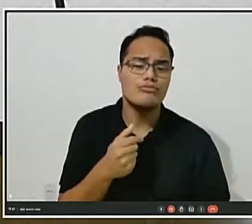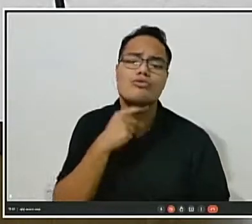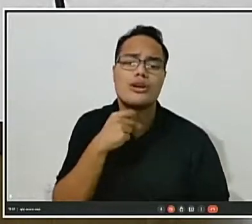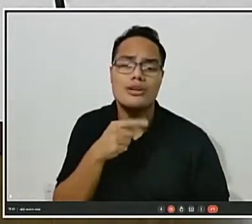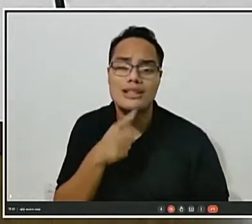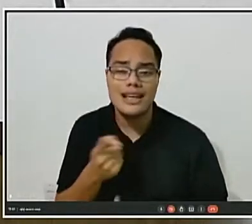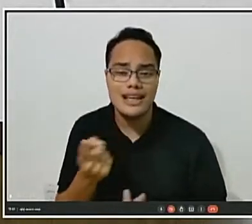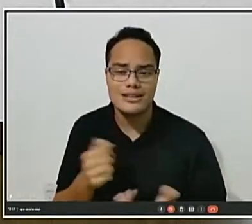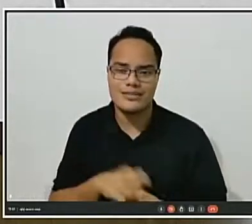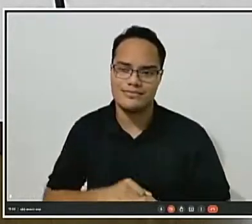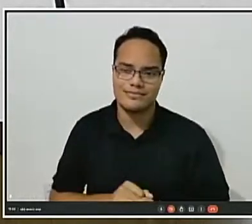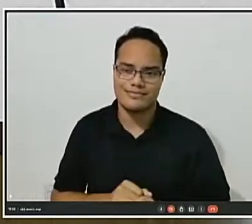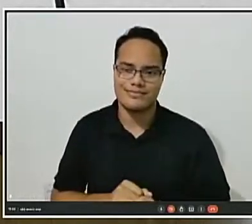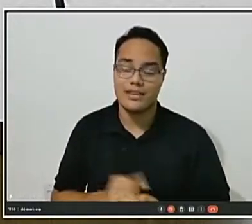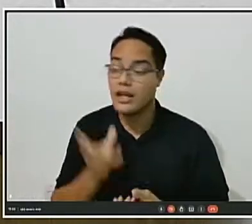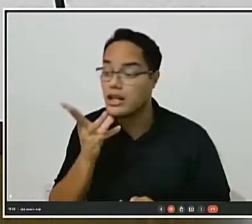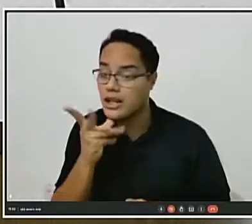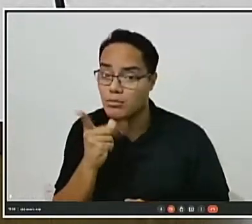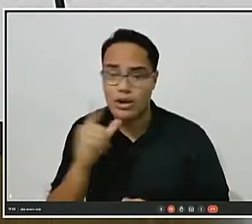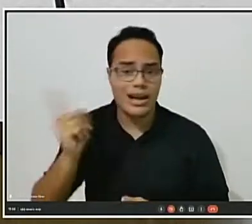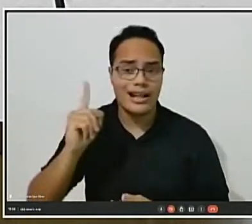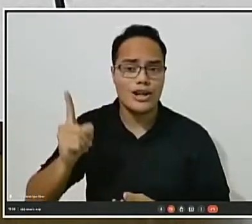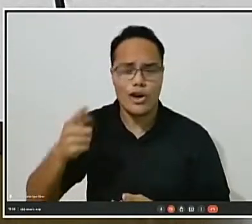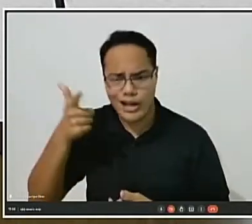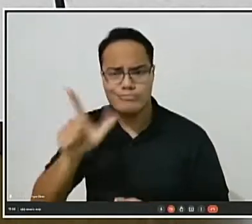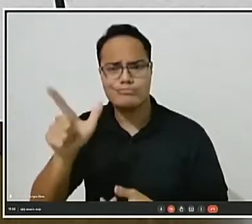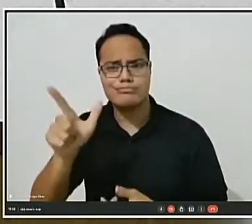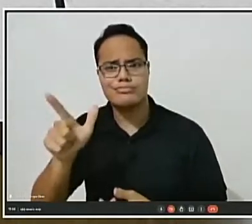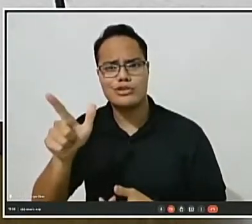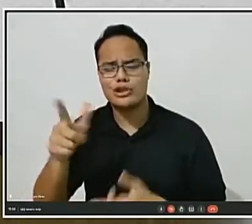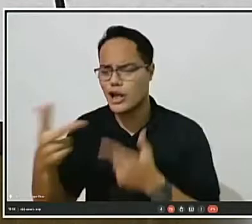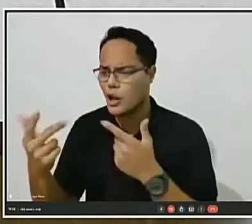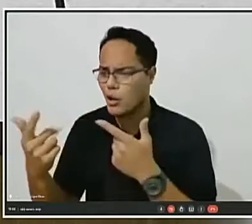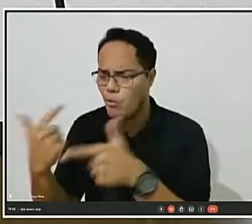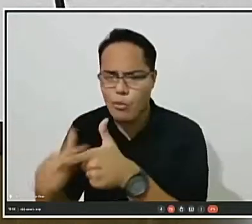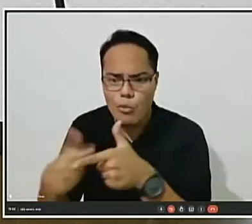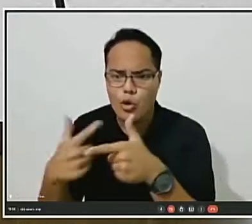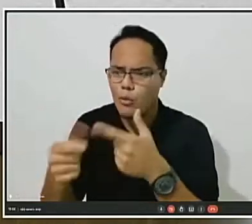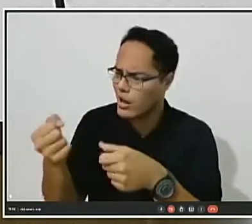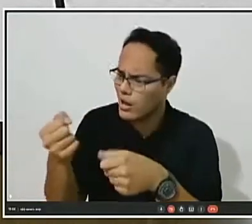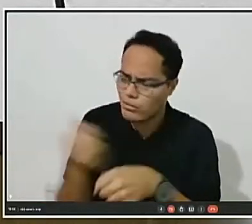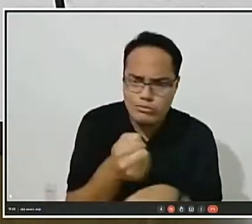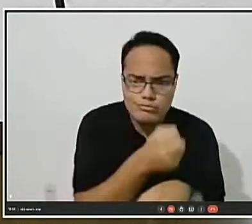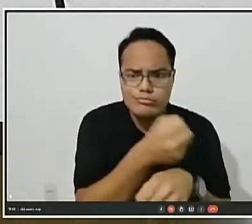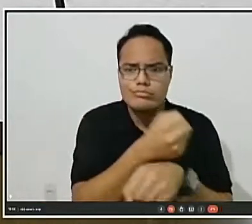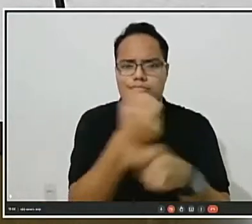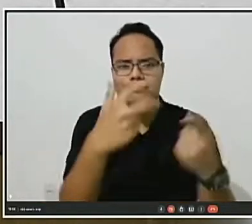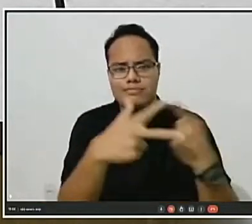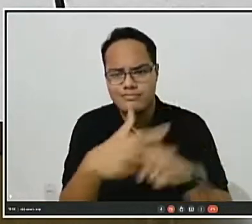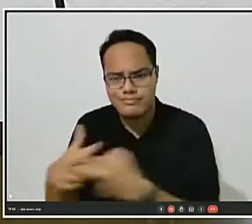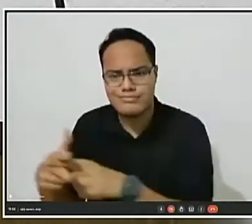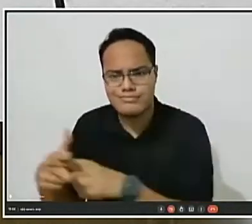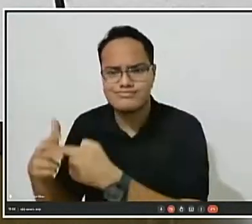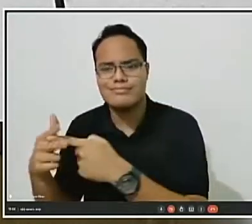impasse aí nessa próxima reunião que estão querendo marcar lá no centro comunitário.